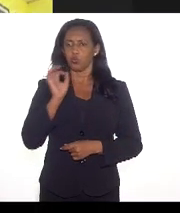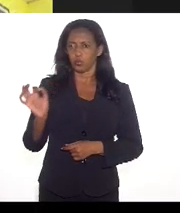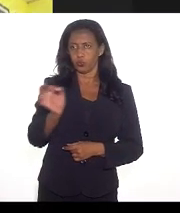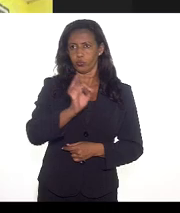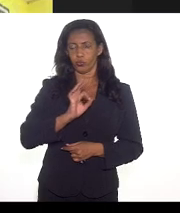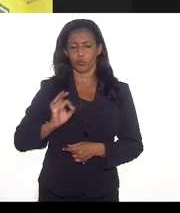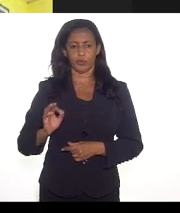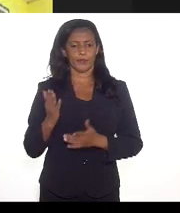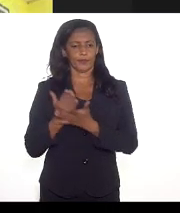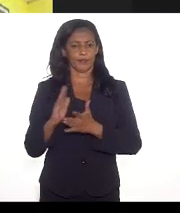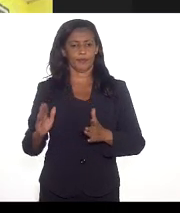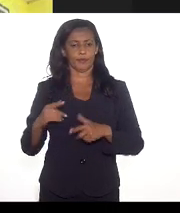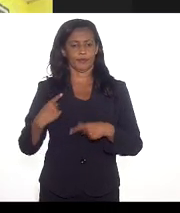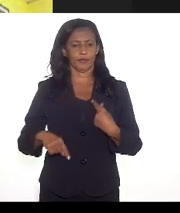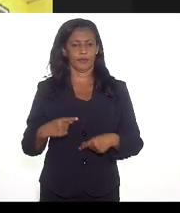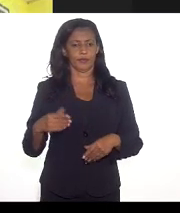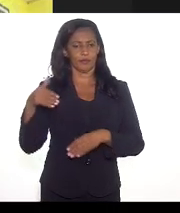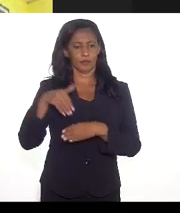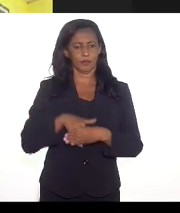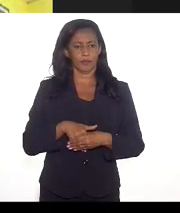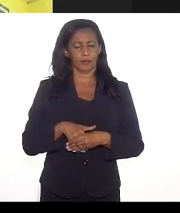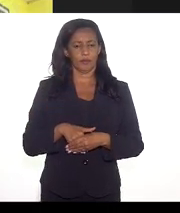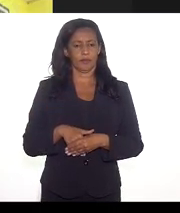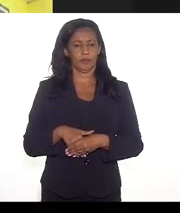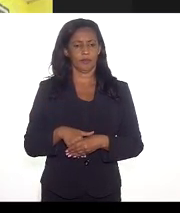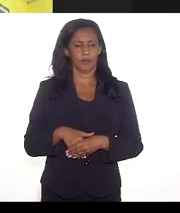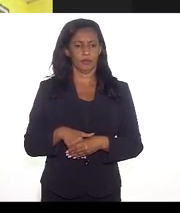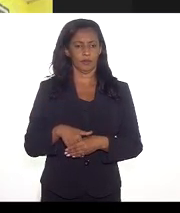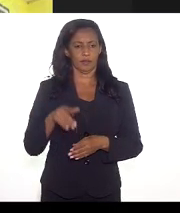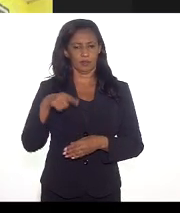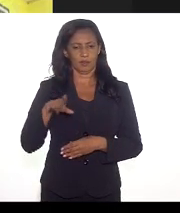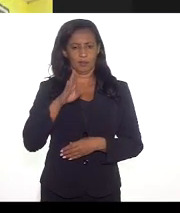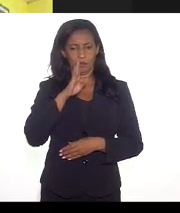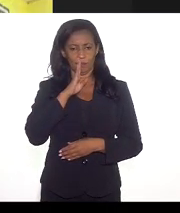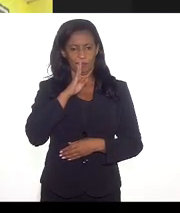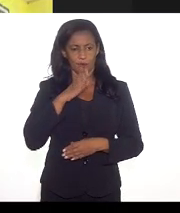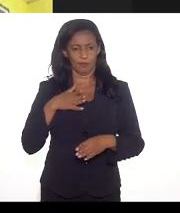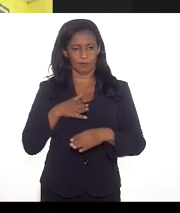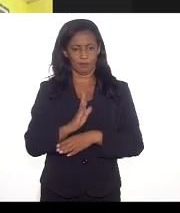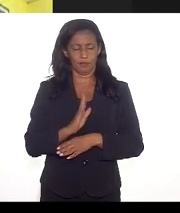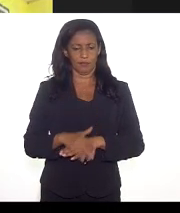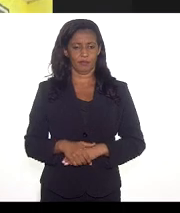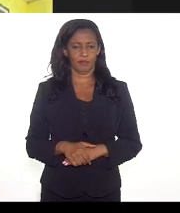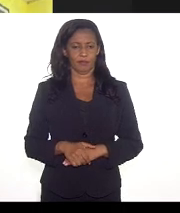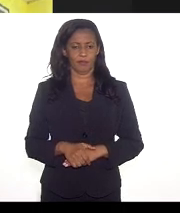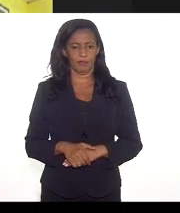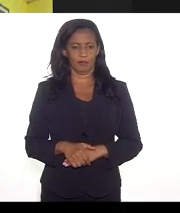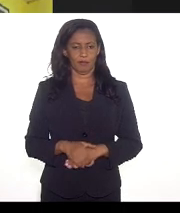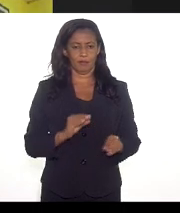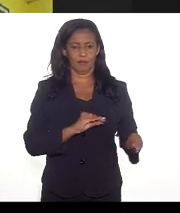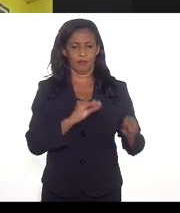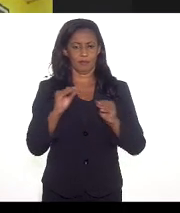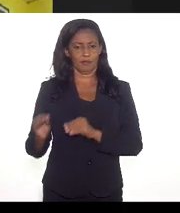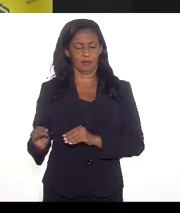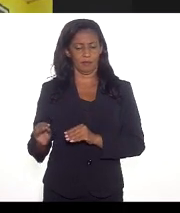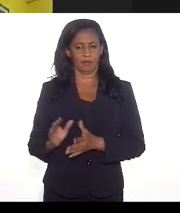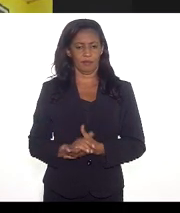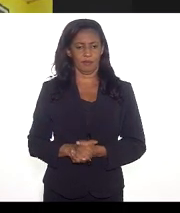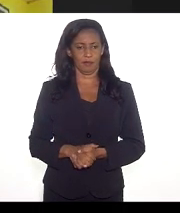discutir, encerrada a discussão. Em votação. Senhores que aprovam, permaneçam como estão, aprovado. Vai à promulgação. Vai à